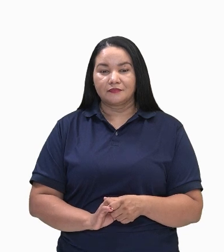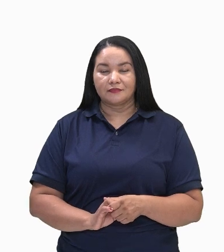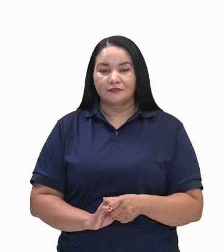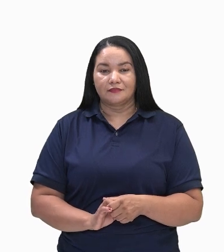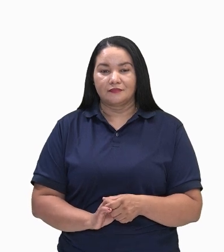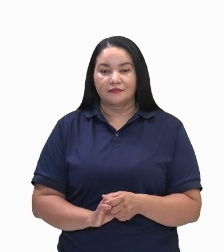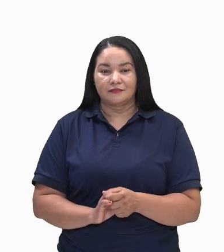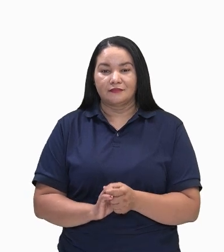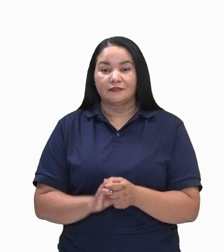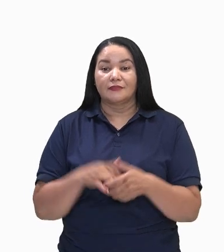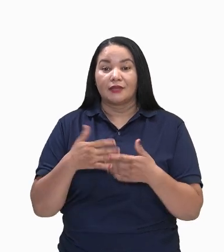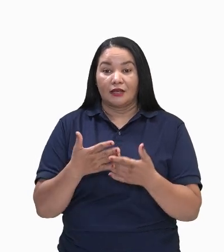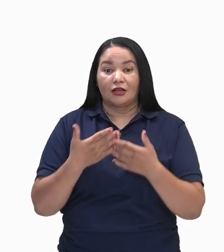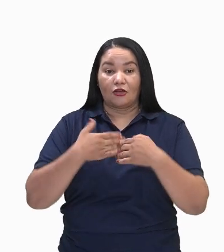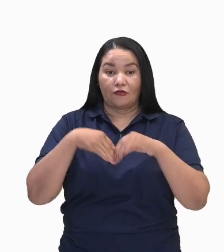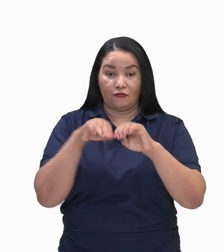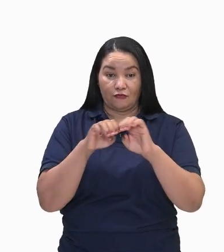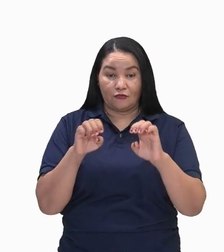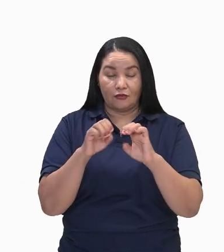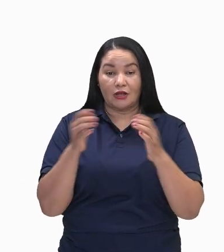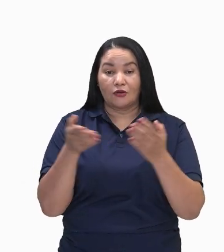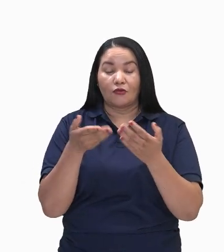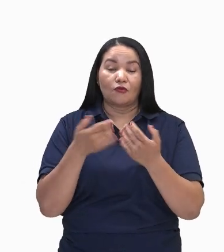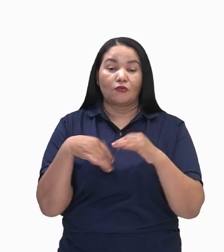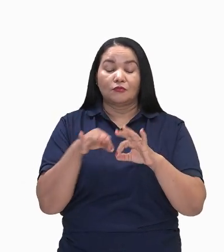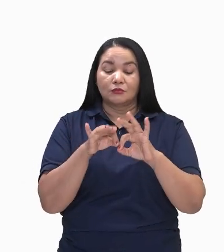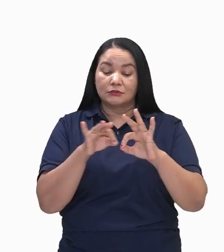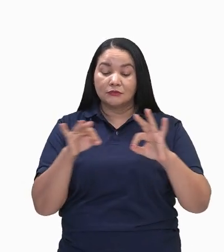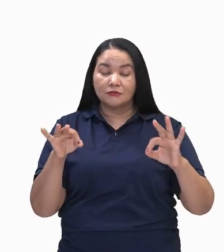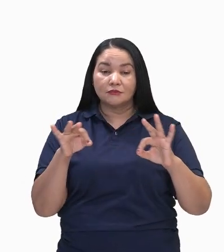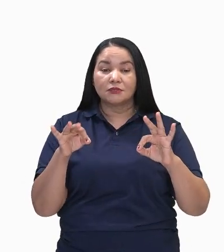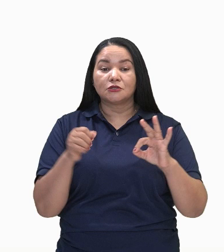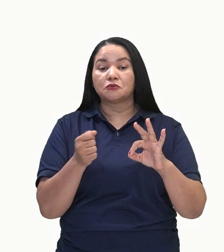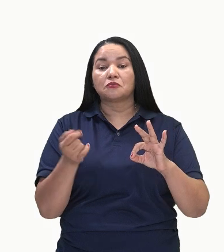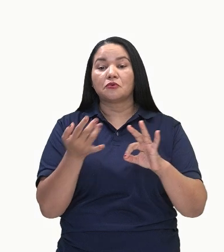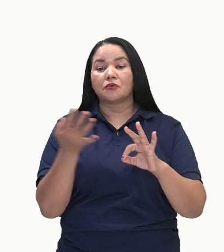Bom, pela fórmula, o comprimento da circunferência,